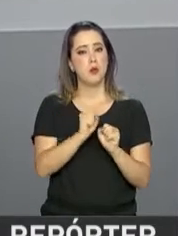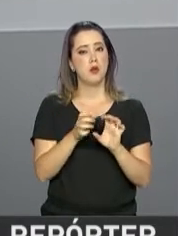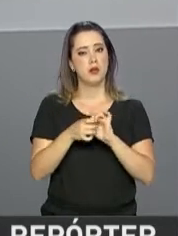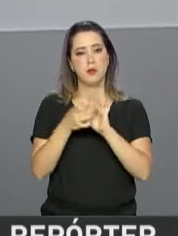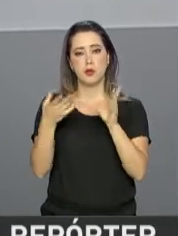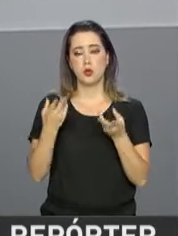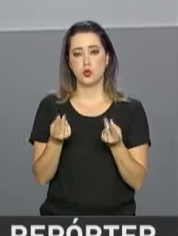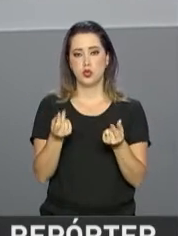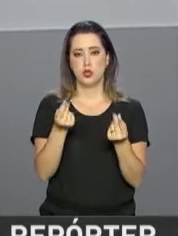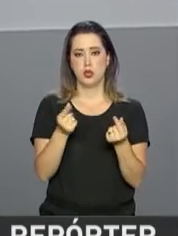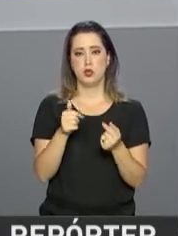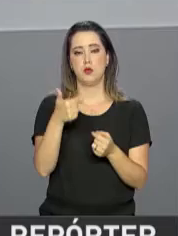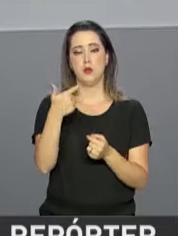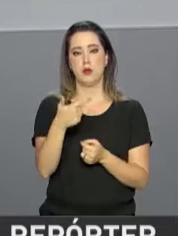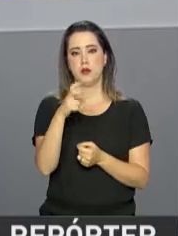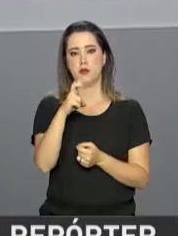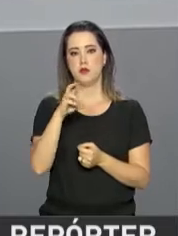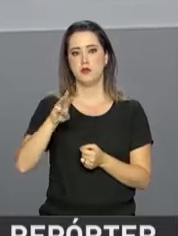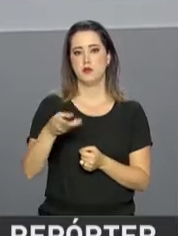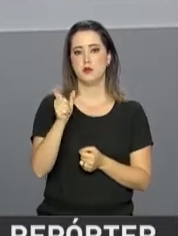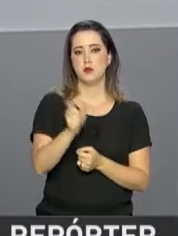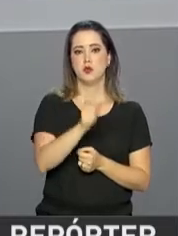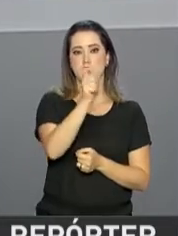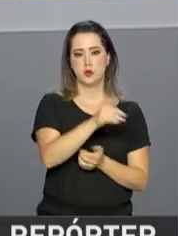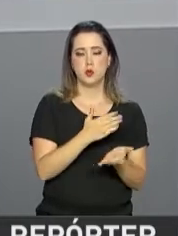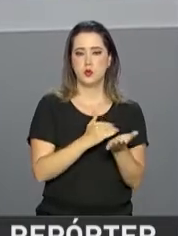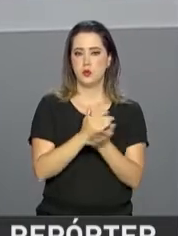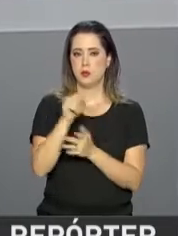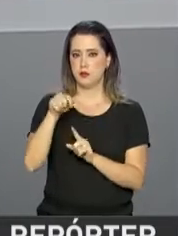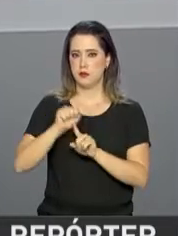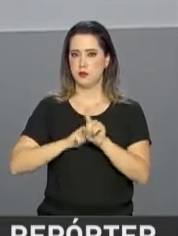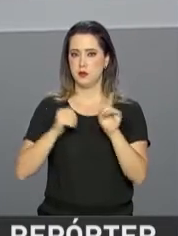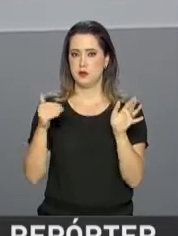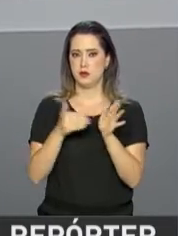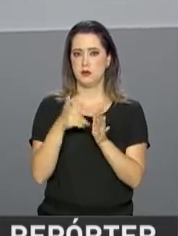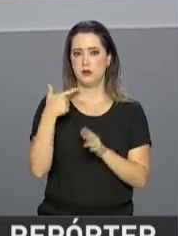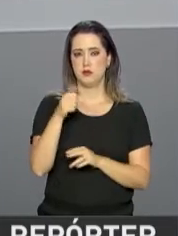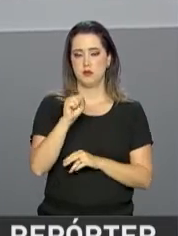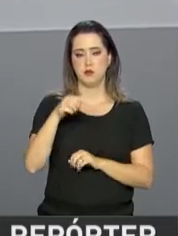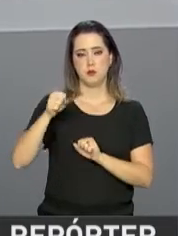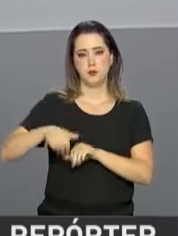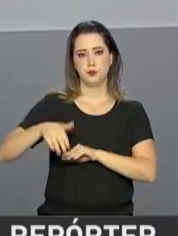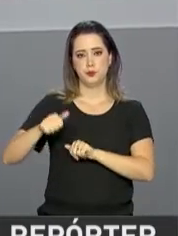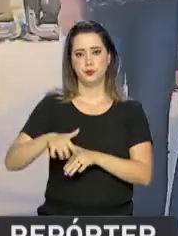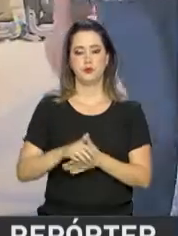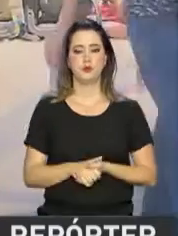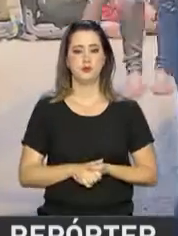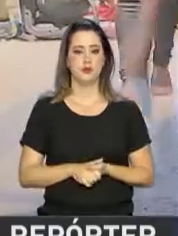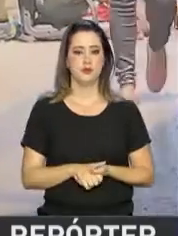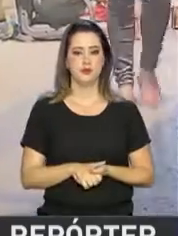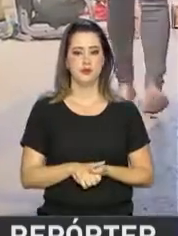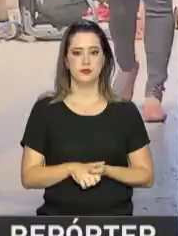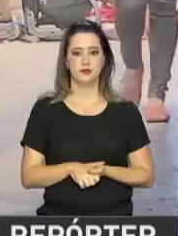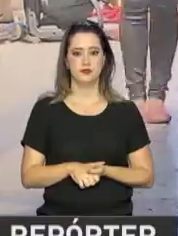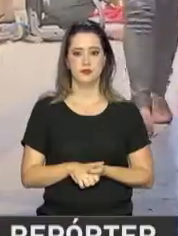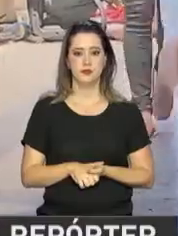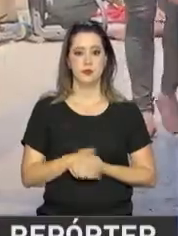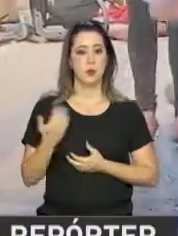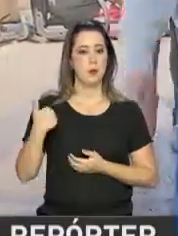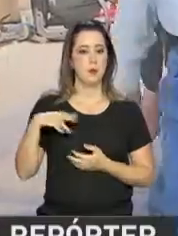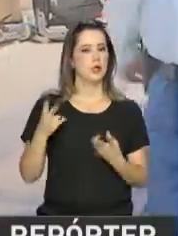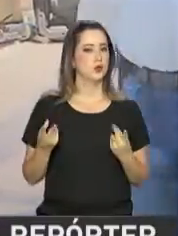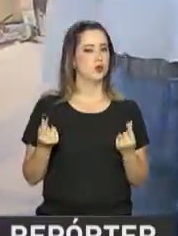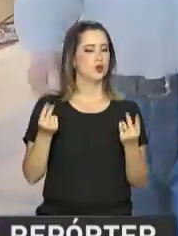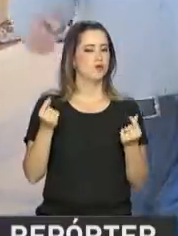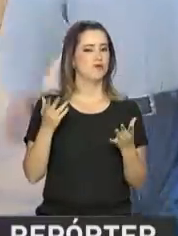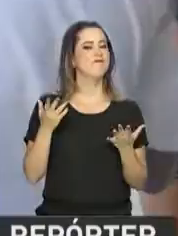milhões de pessoas os saques começam neste mês e seguem até 28 de setembro mais dinheiro